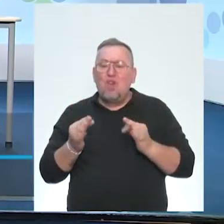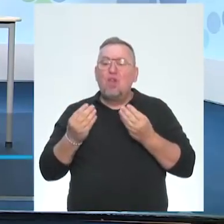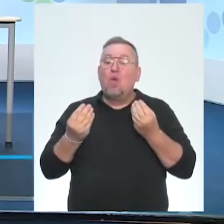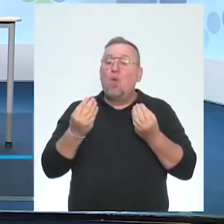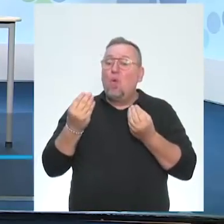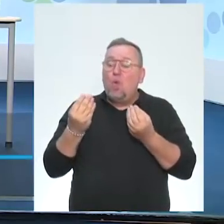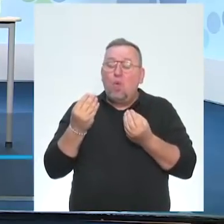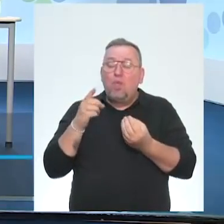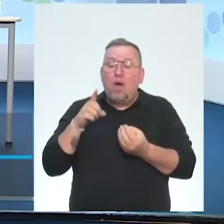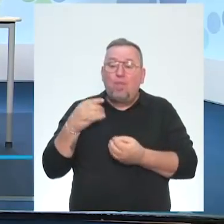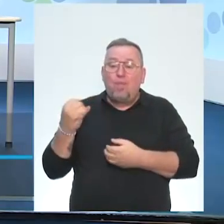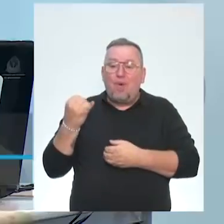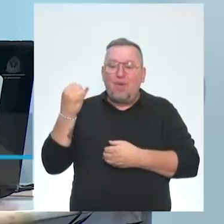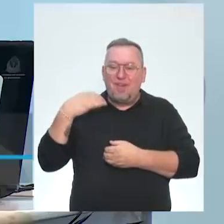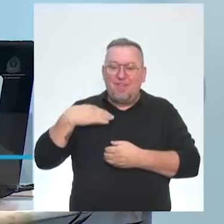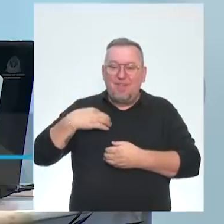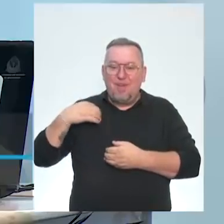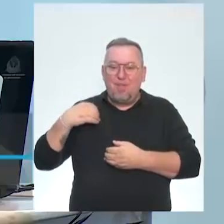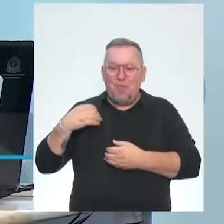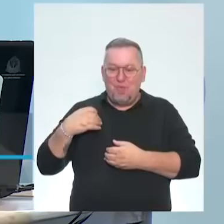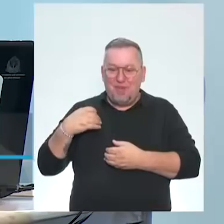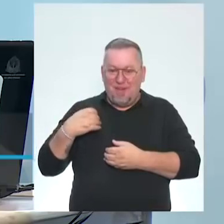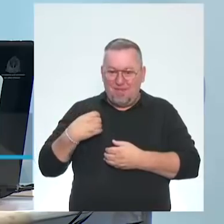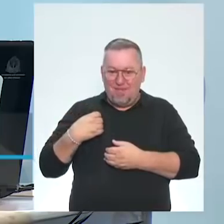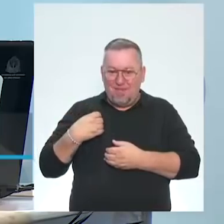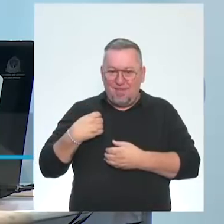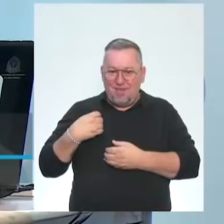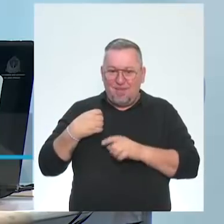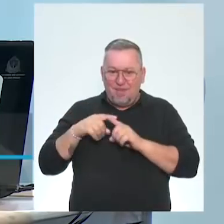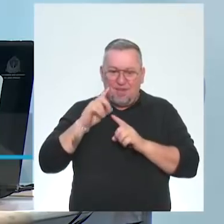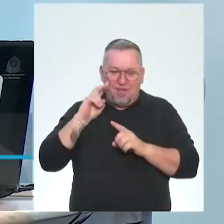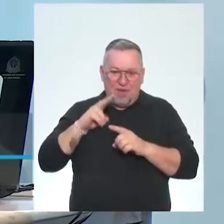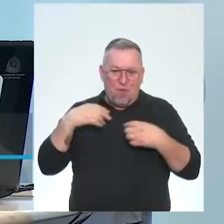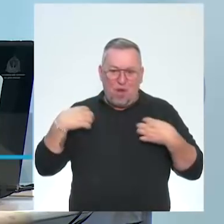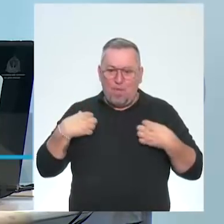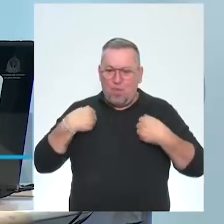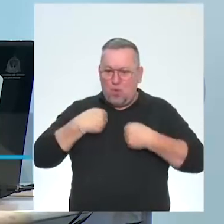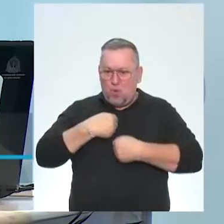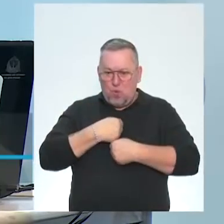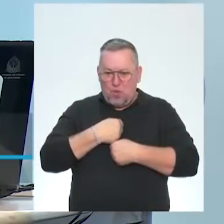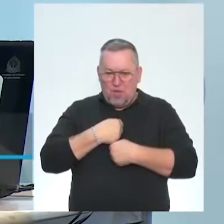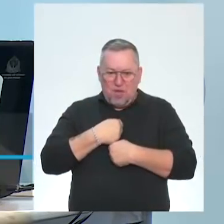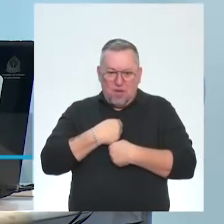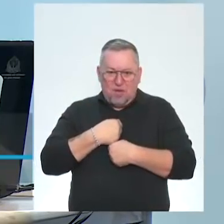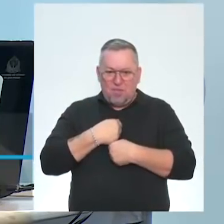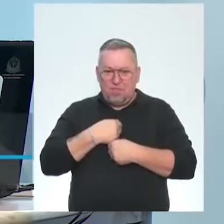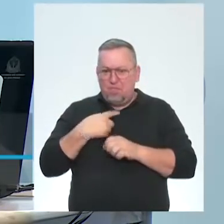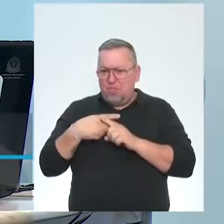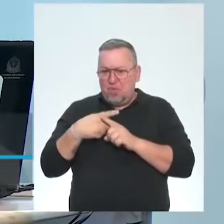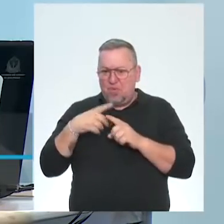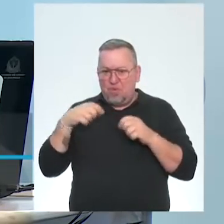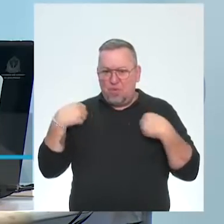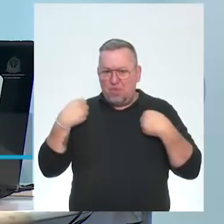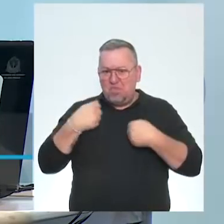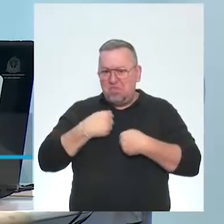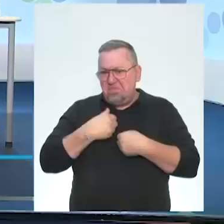que é importante para você? É interessante pensar que não é o objeto em si, não é o objeto. Não é só o objeto, porque senão podia ser só uma